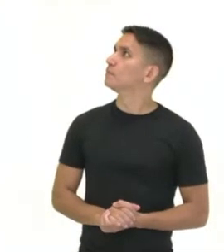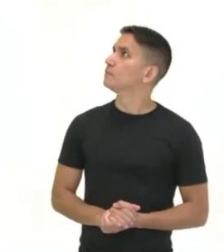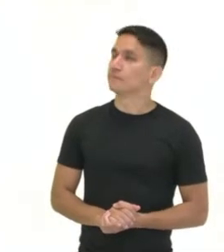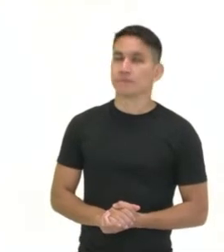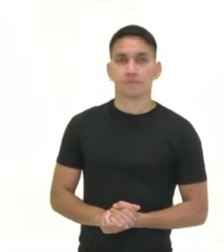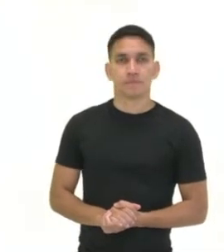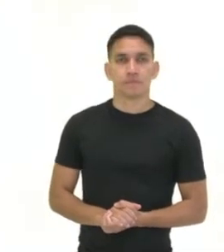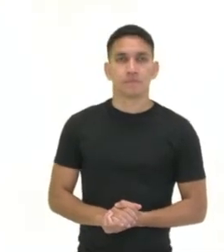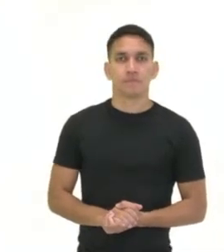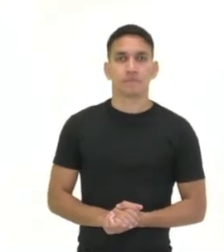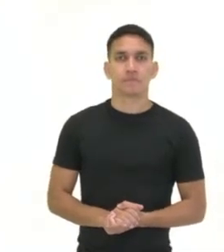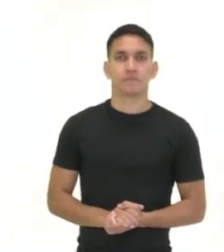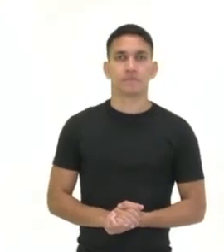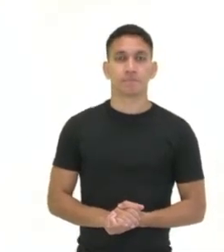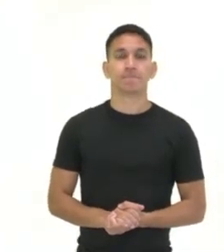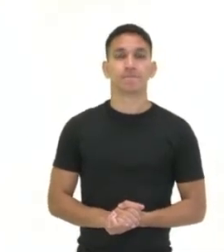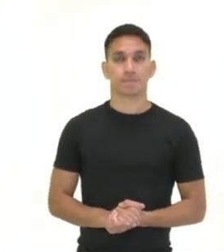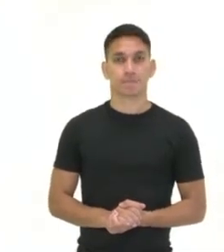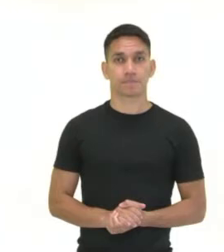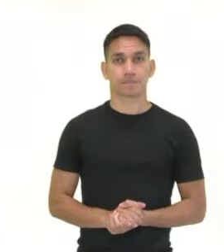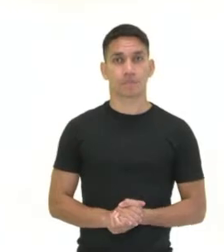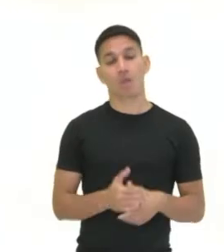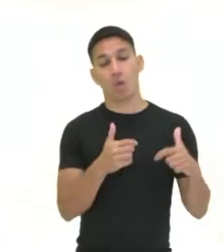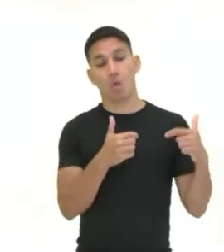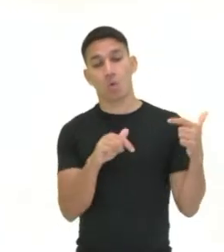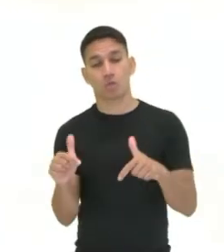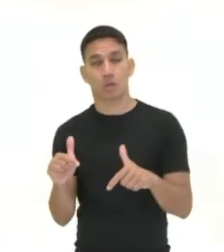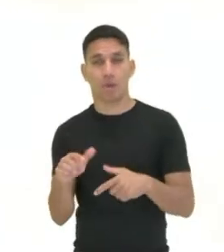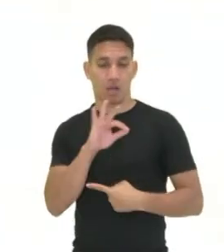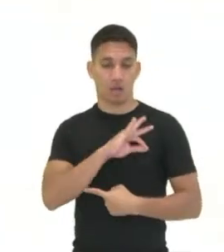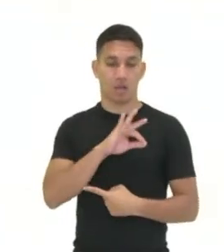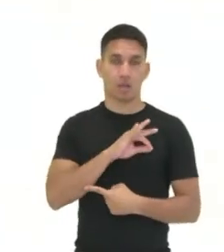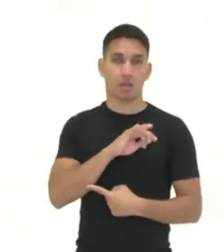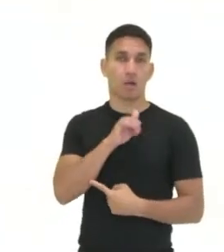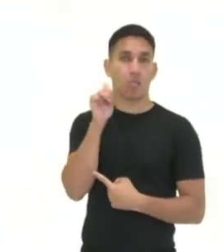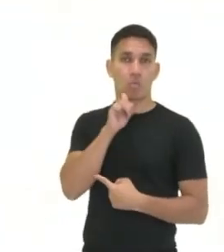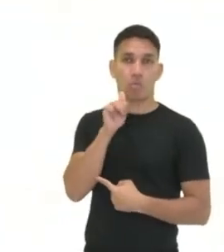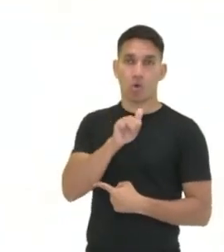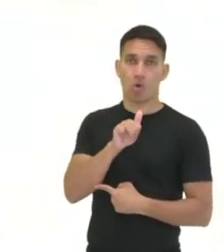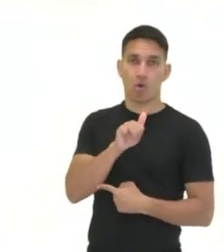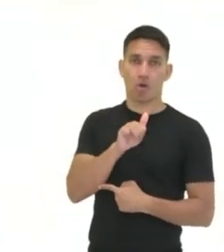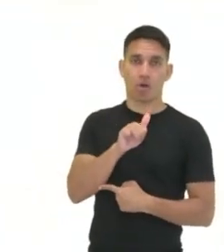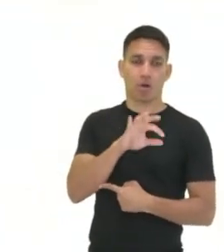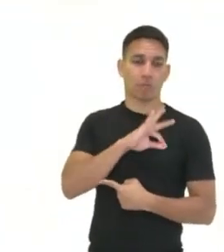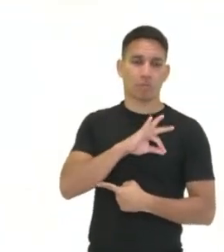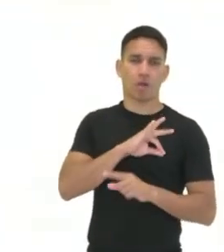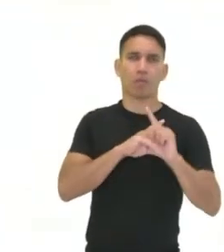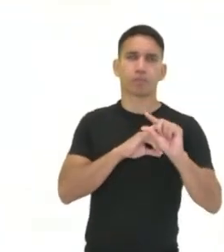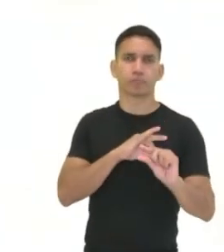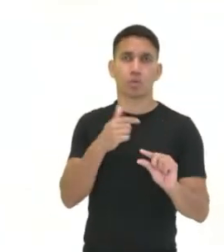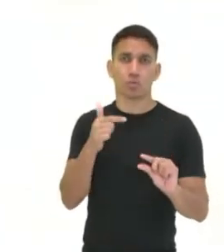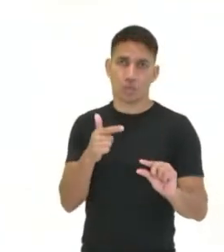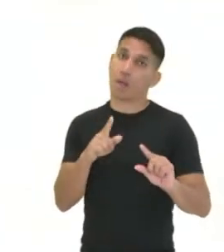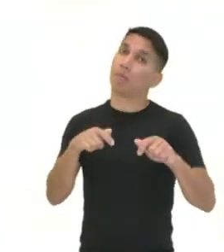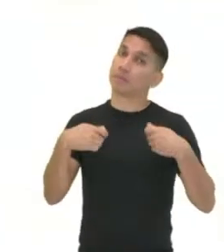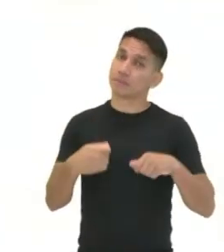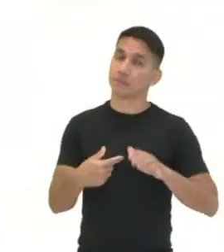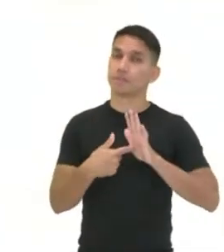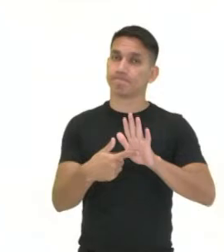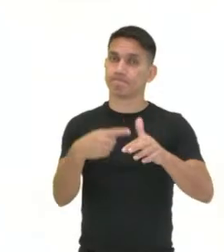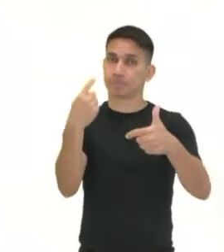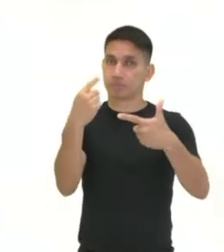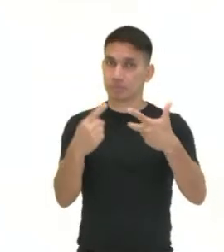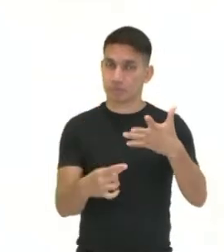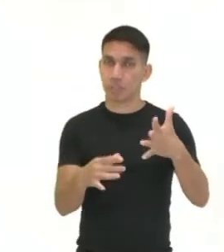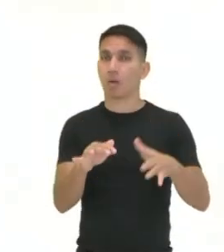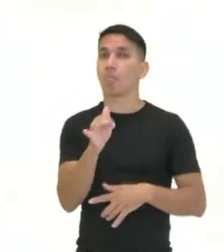Desculpe. O trabalho não remunerado da mulher também é algo que a gente precisa pontuar. Então, especialmente esse